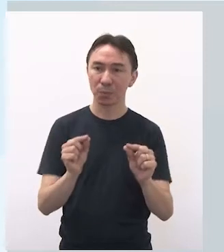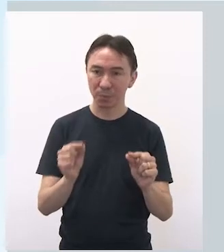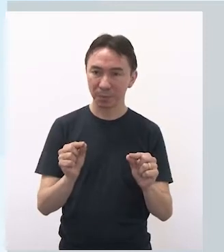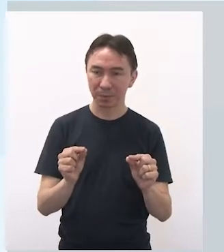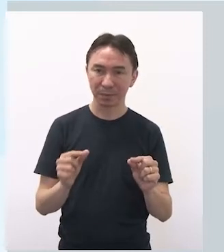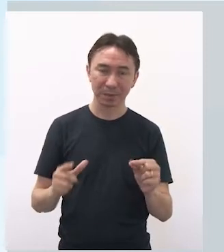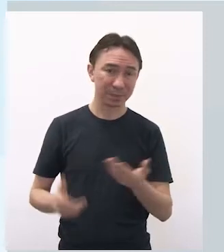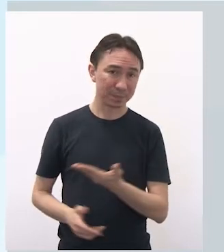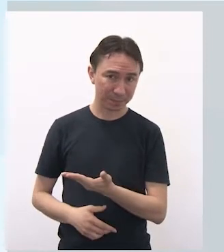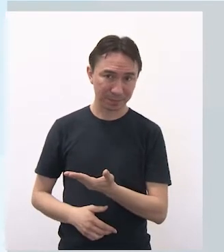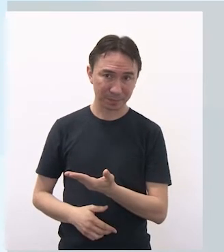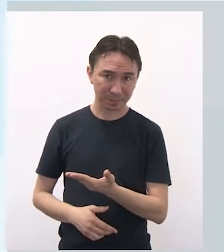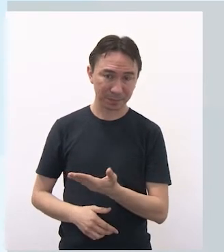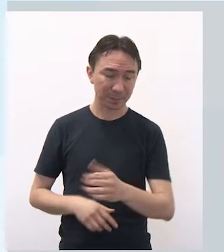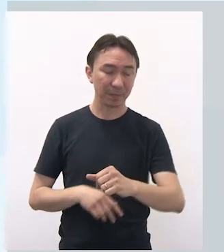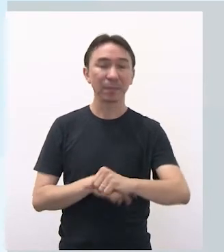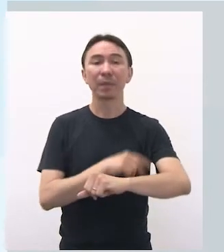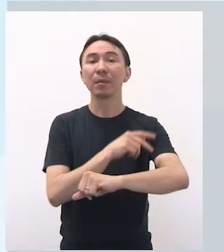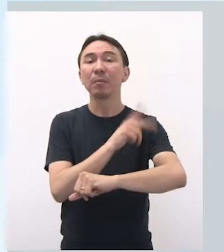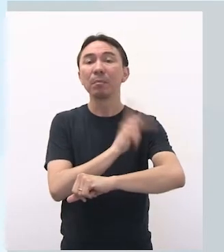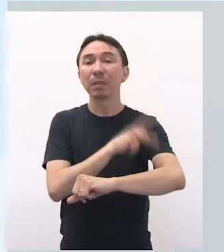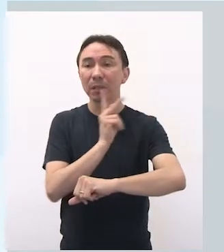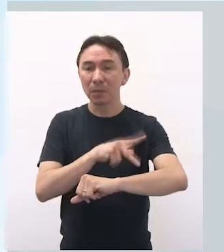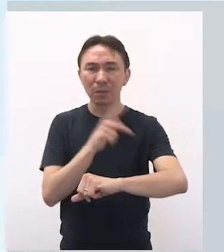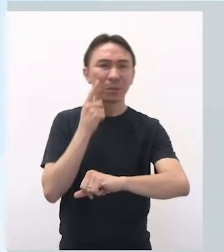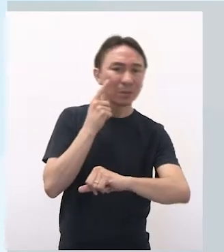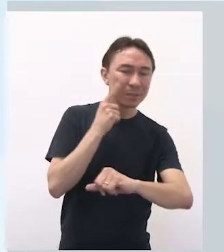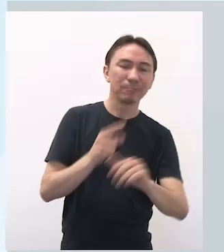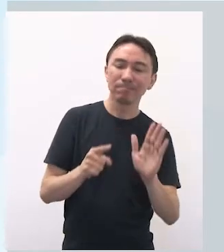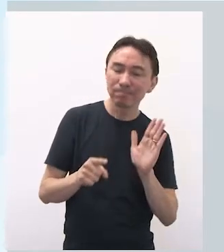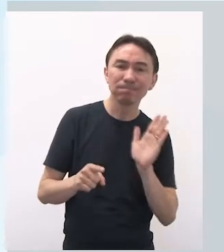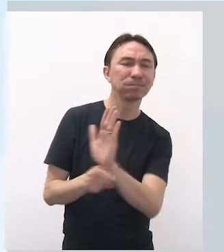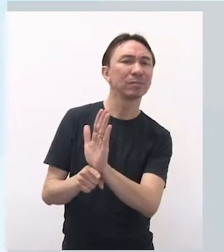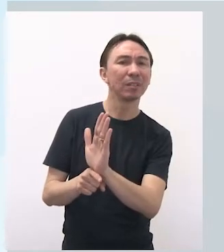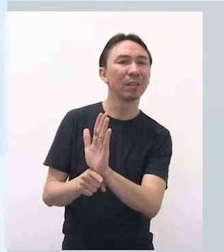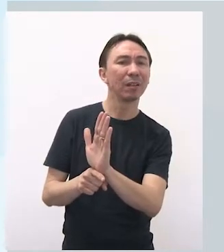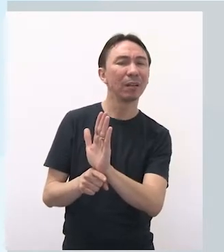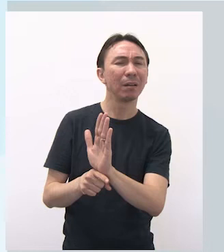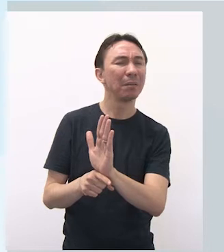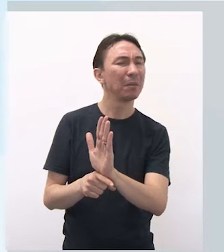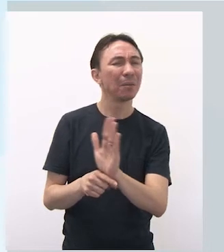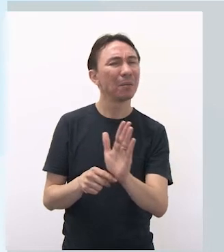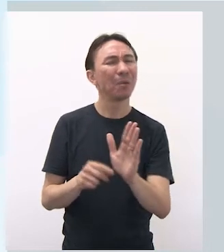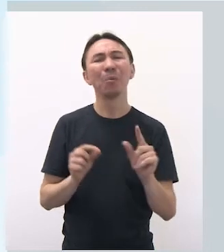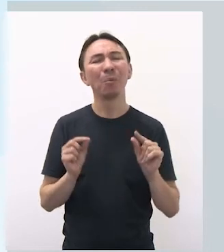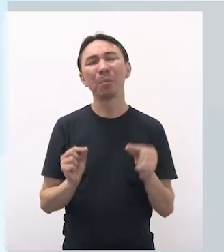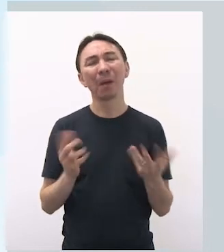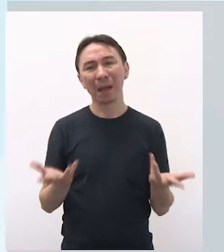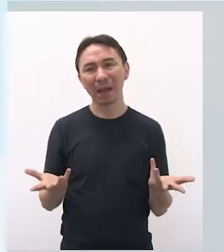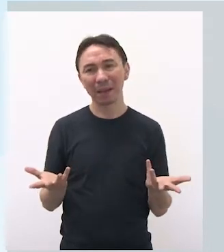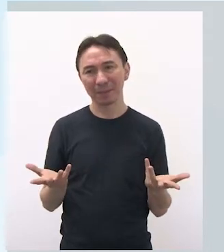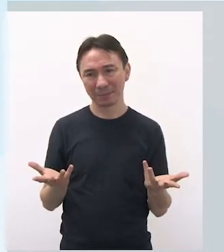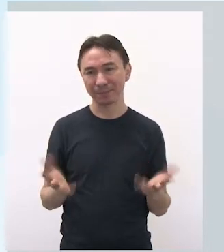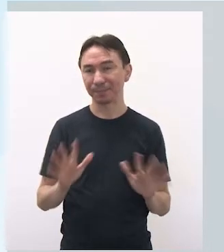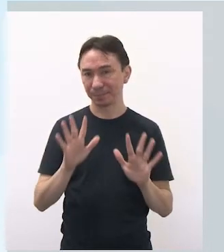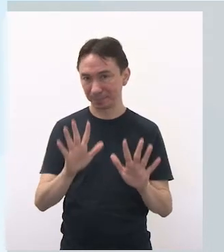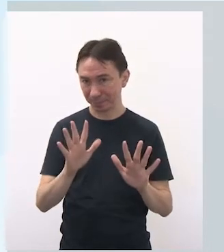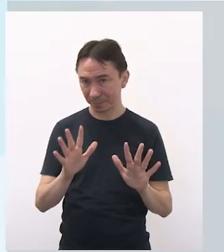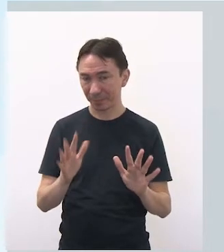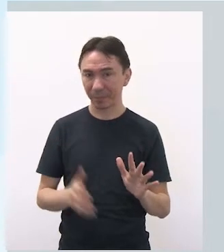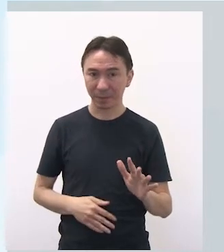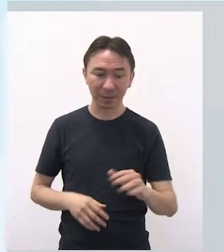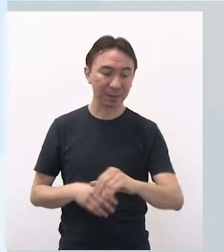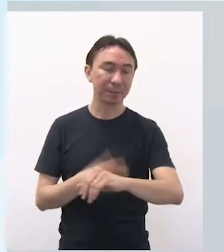intervenção pedagógica sistêmica. O que é uma intervenção pedagógica sistêmica? A